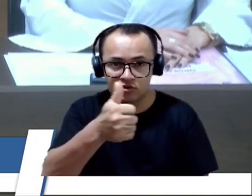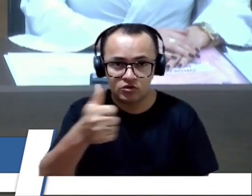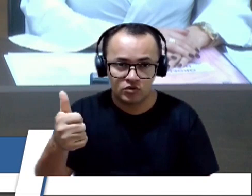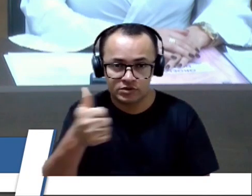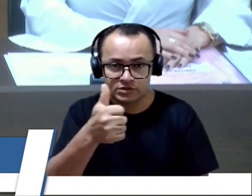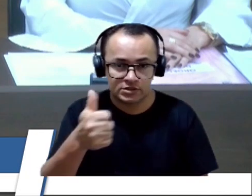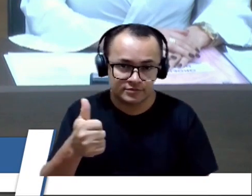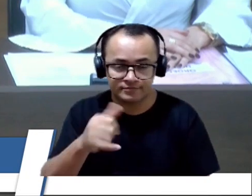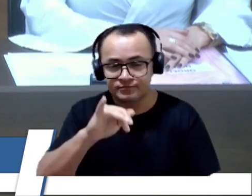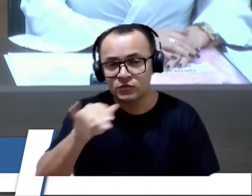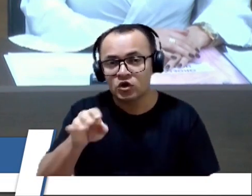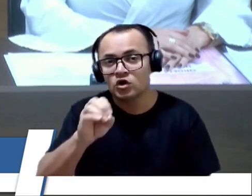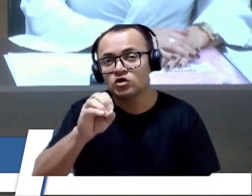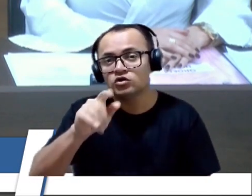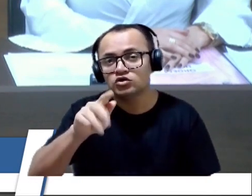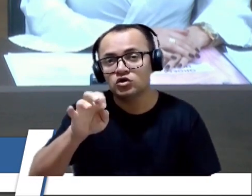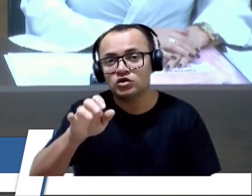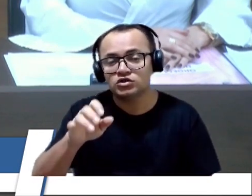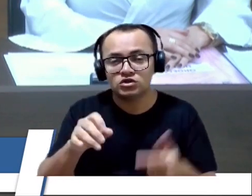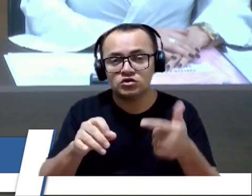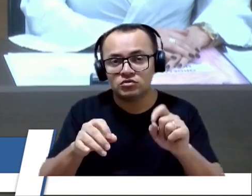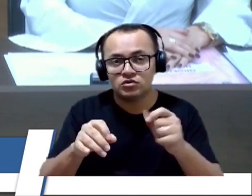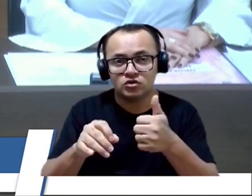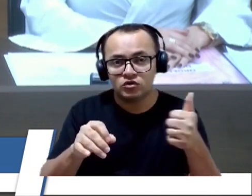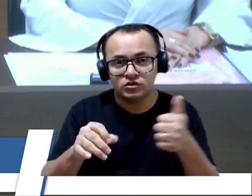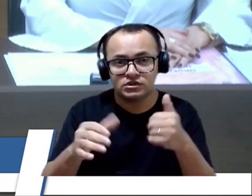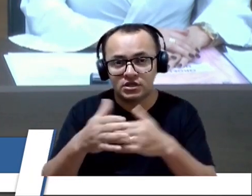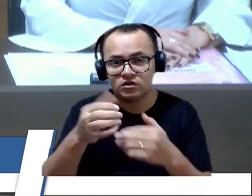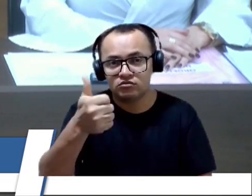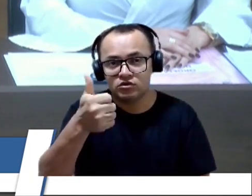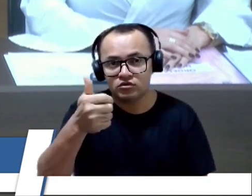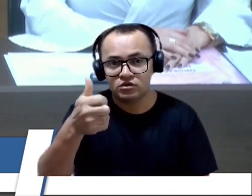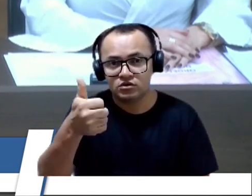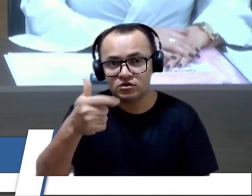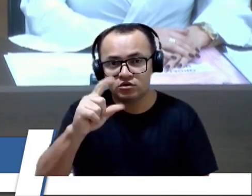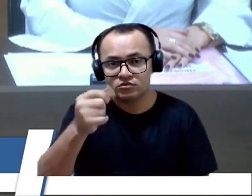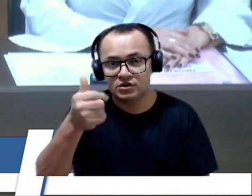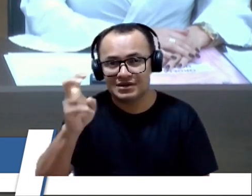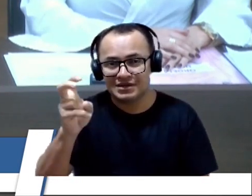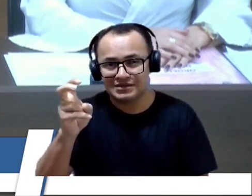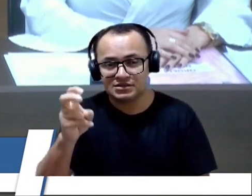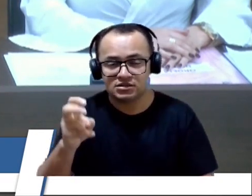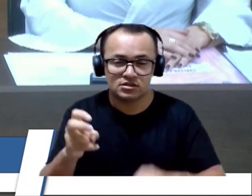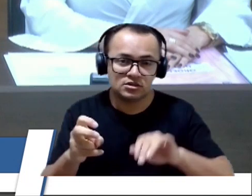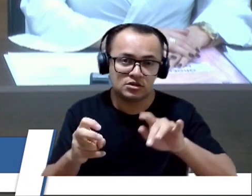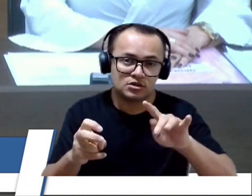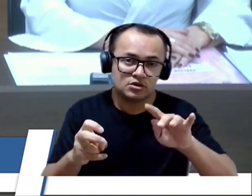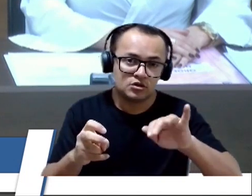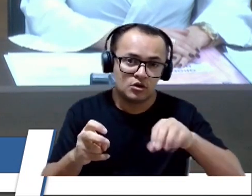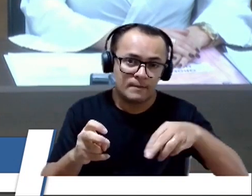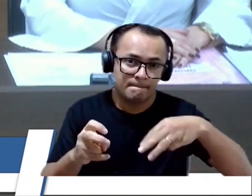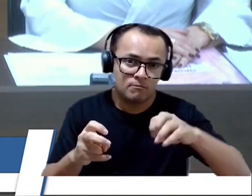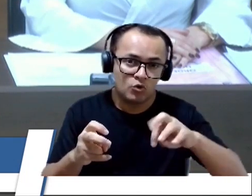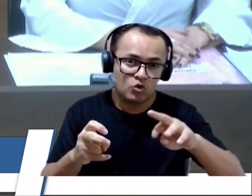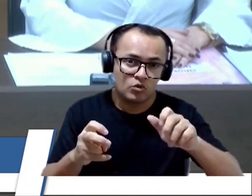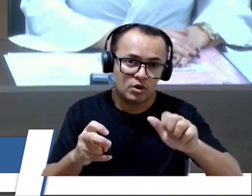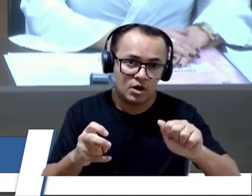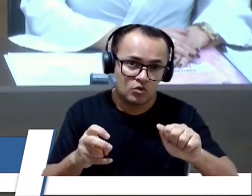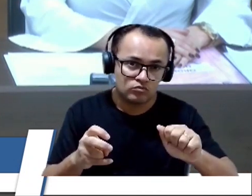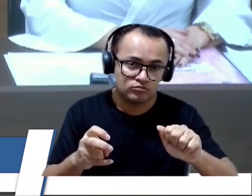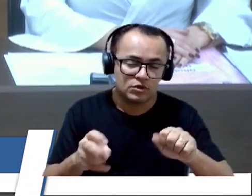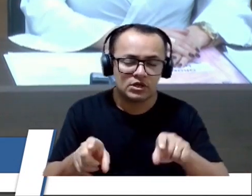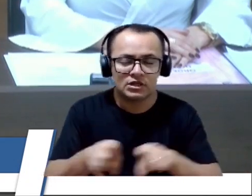de 2011 a 2015, e Dorival Mourão Filho, de 2015-2019, e segundo vice-presidente